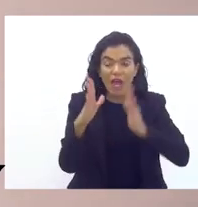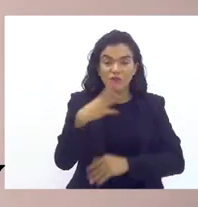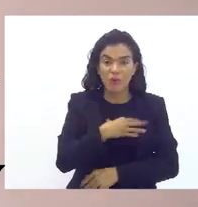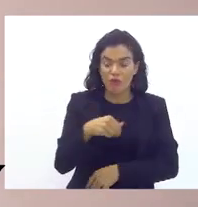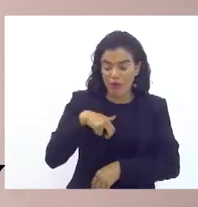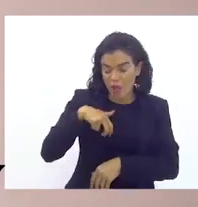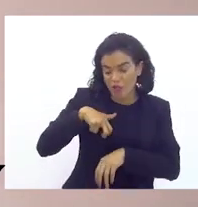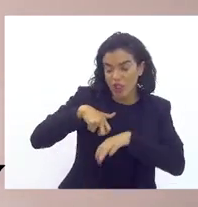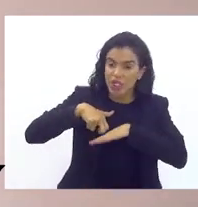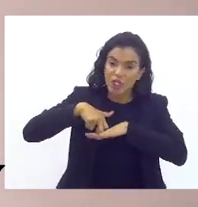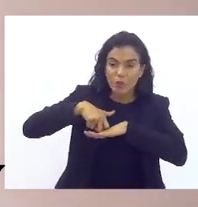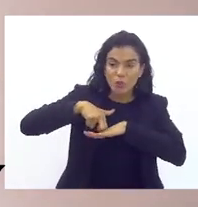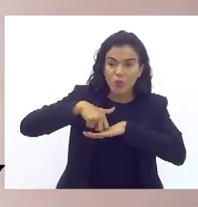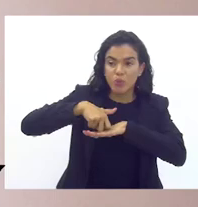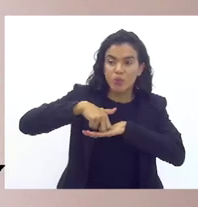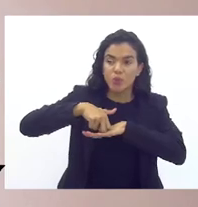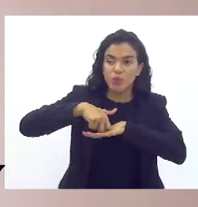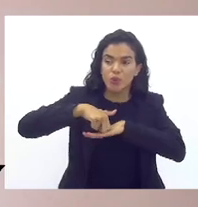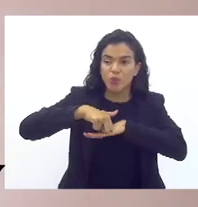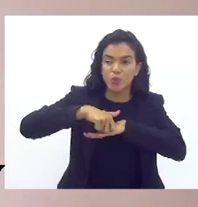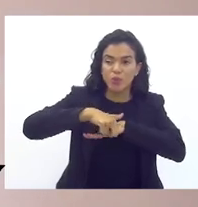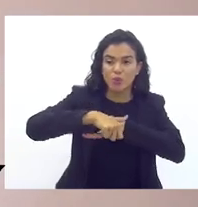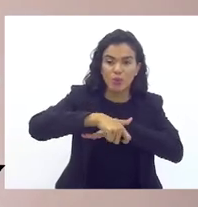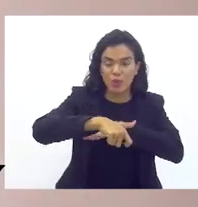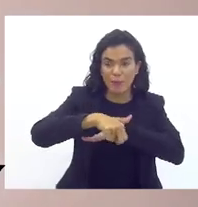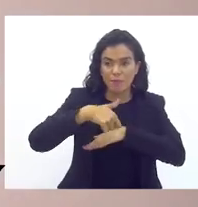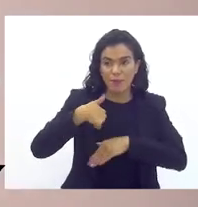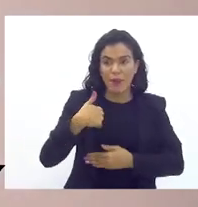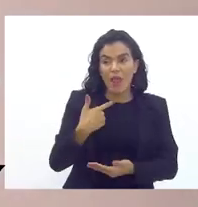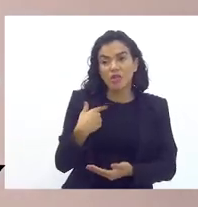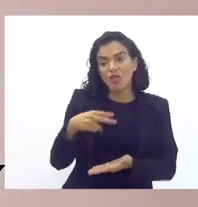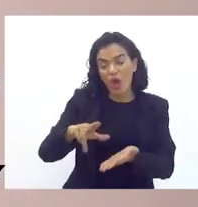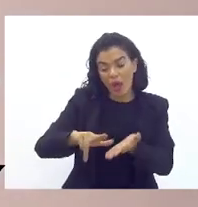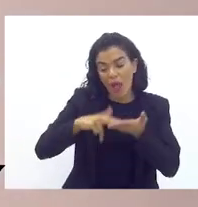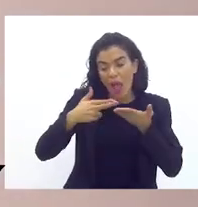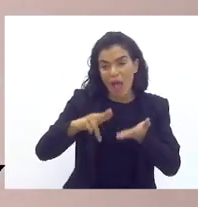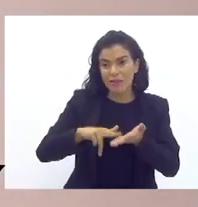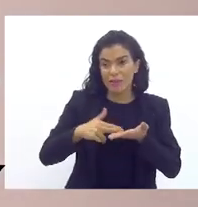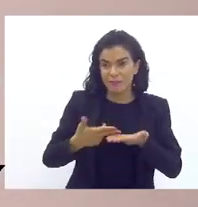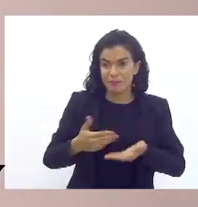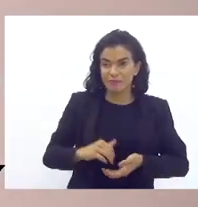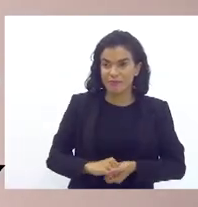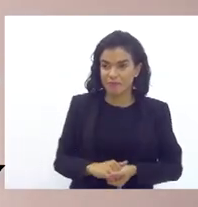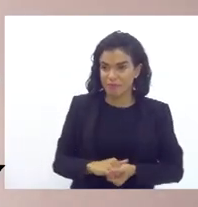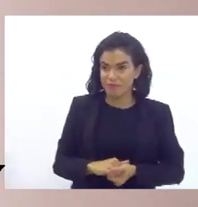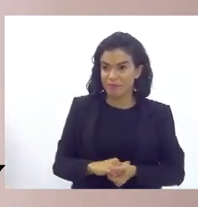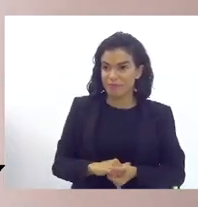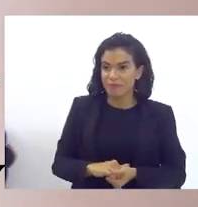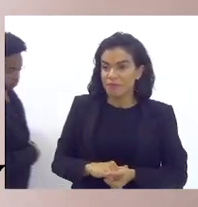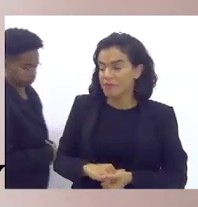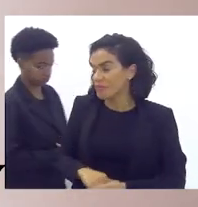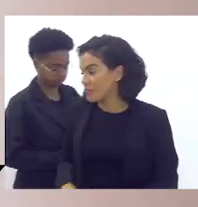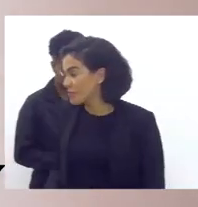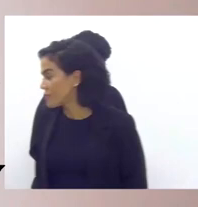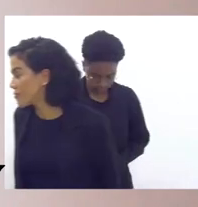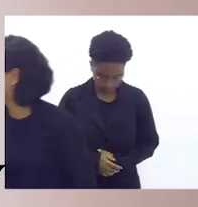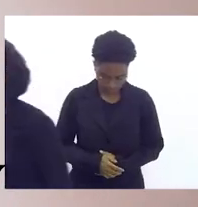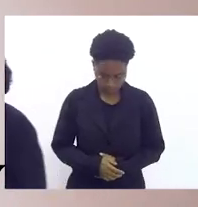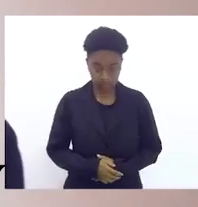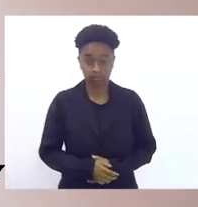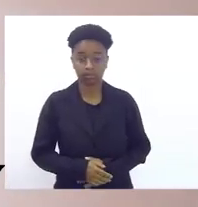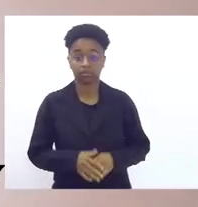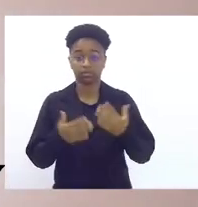descobrir através de uma carta que meu filho tinha dado os primeiros passos eu não tava do lado dele e quando